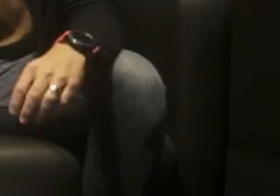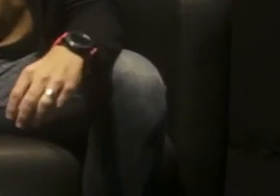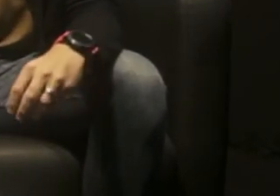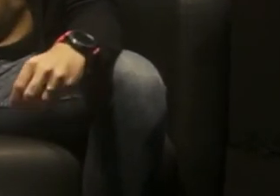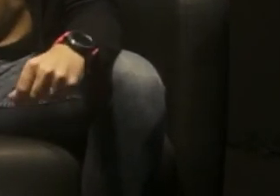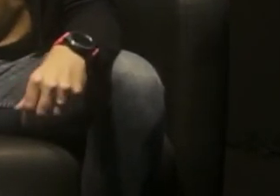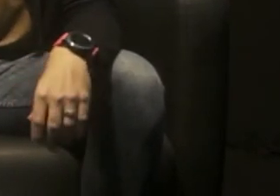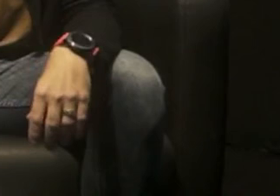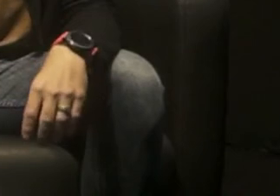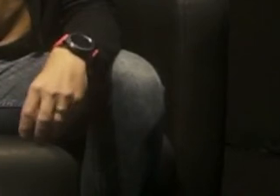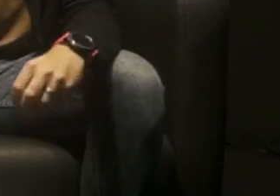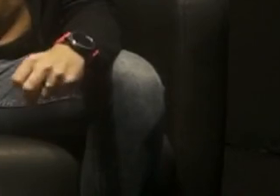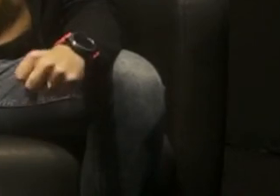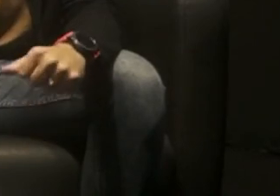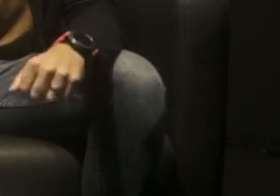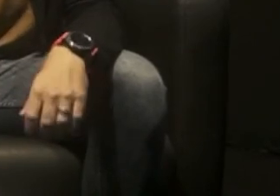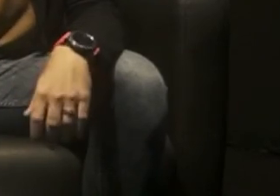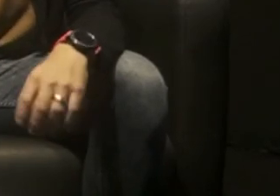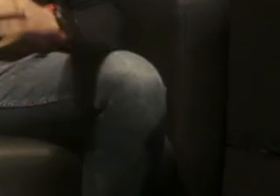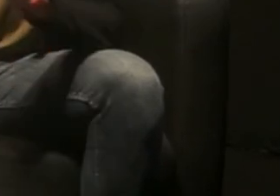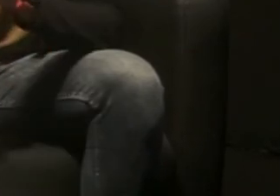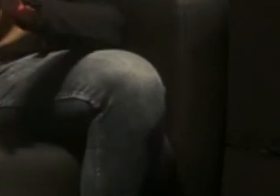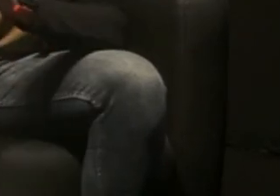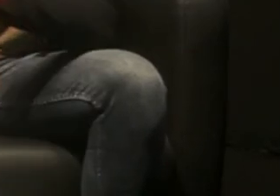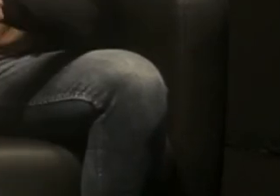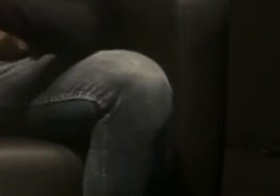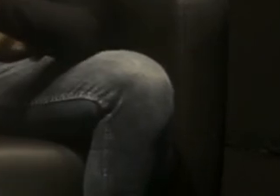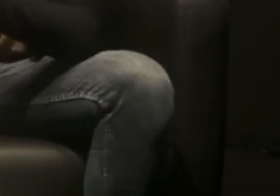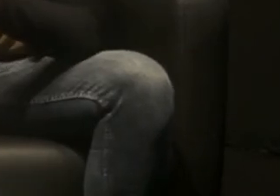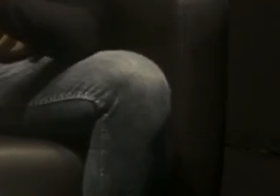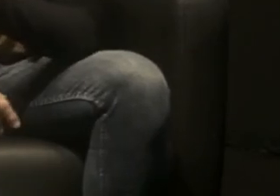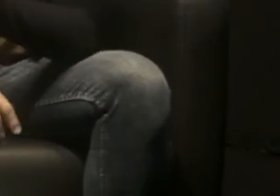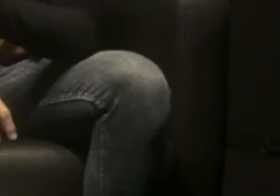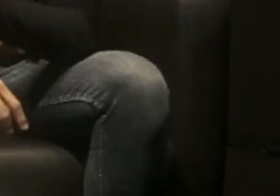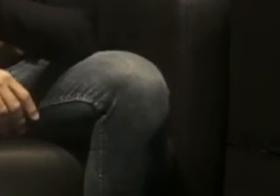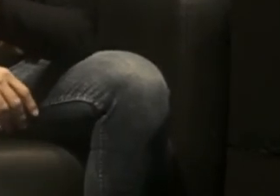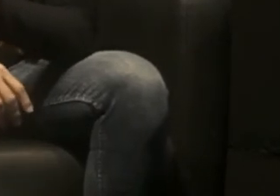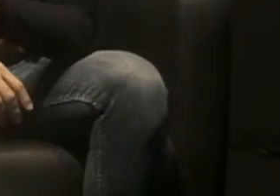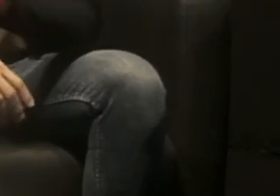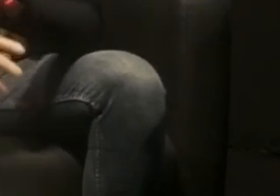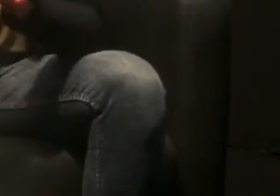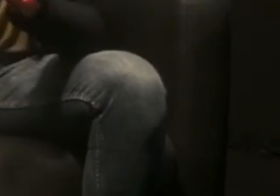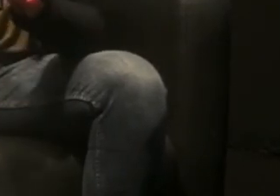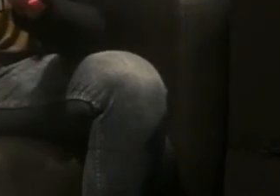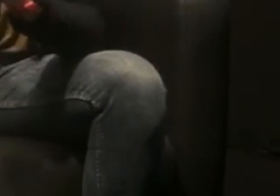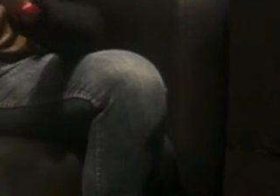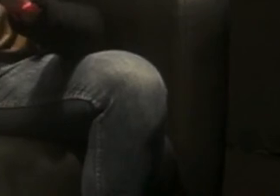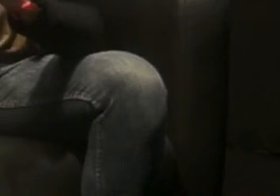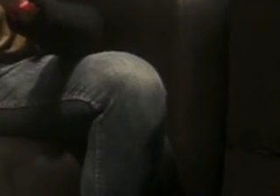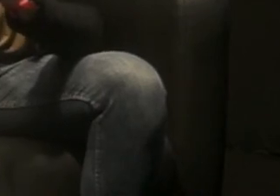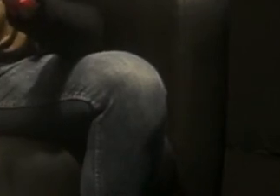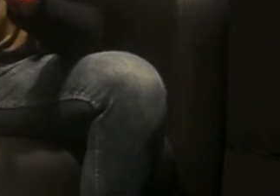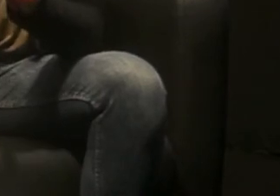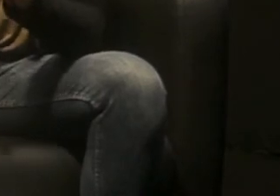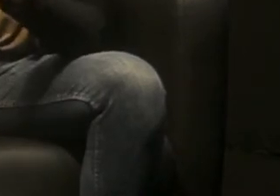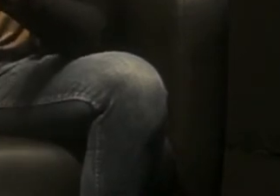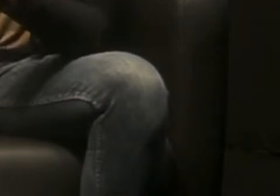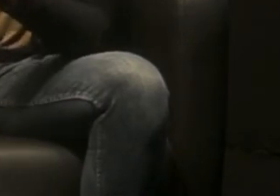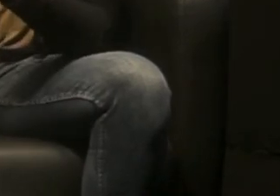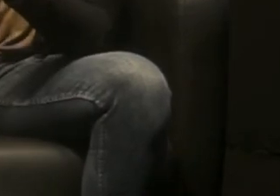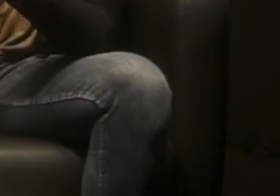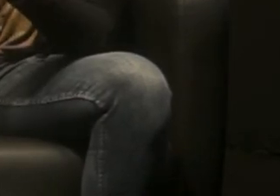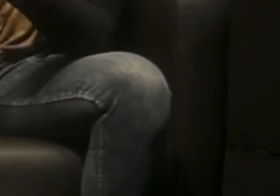roupa que você ia usar. As meninas levam os kits tudo separados então. Já. Elas já estariam sabendo o que elas vão